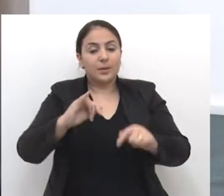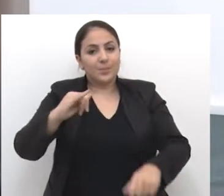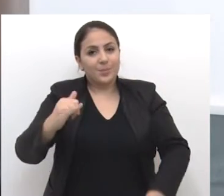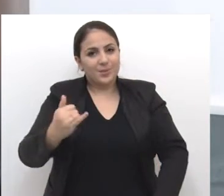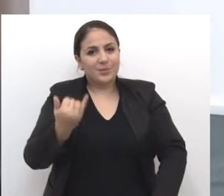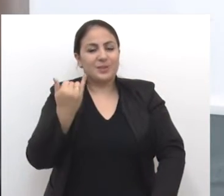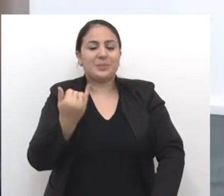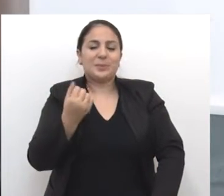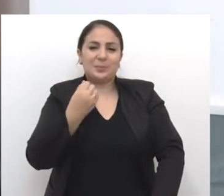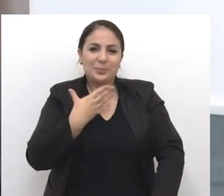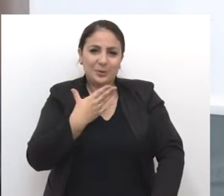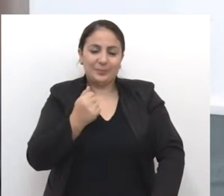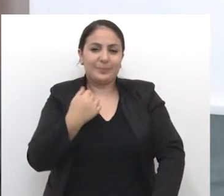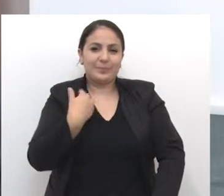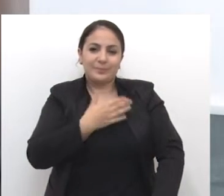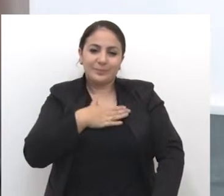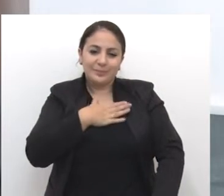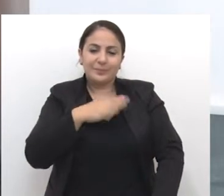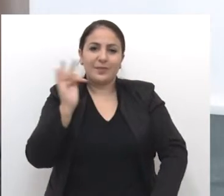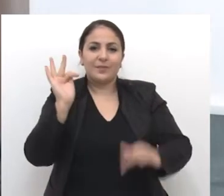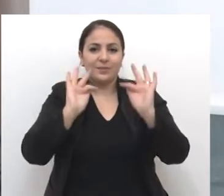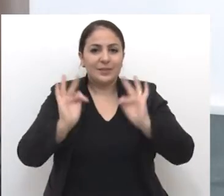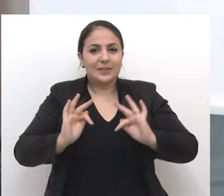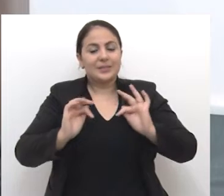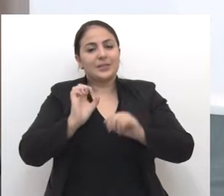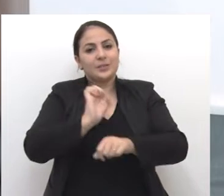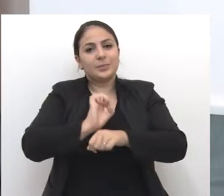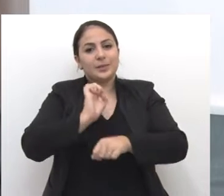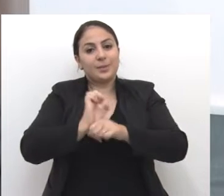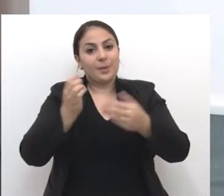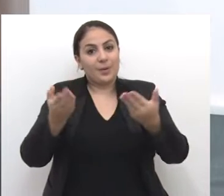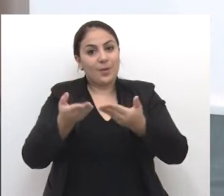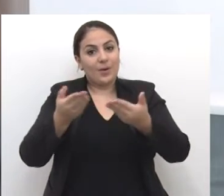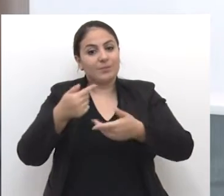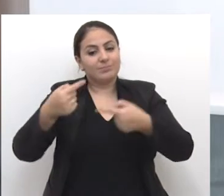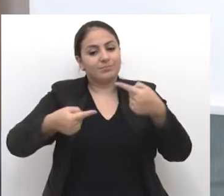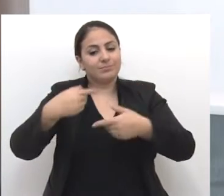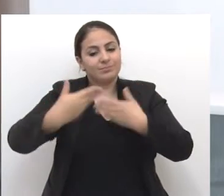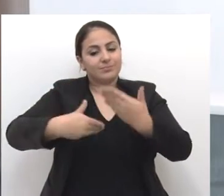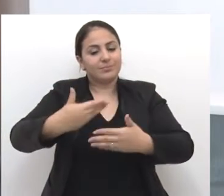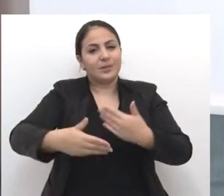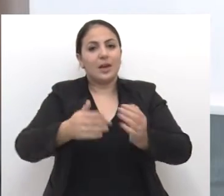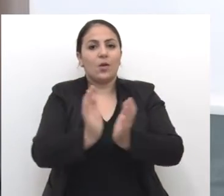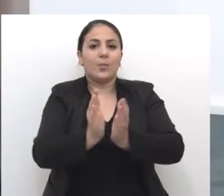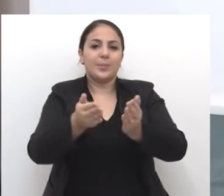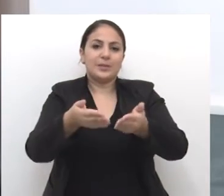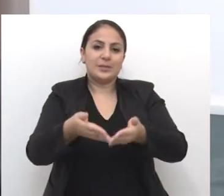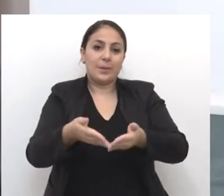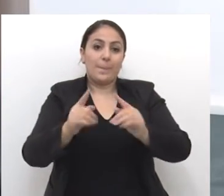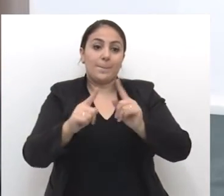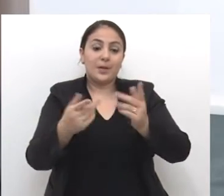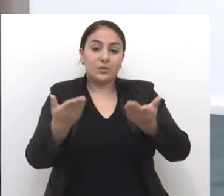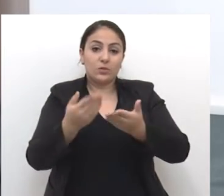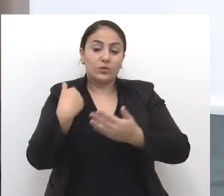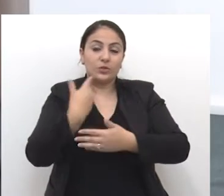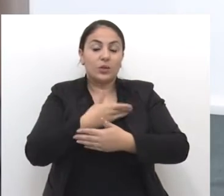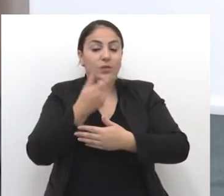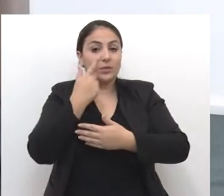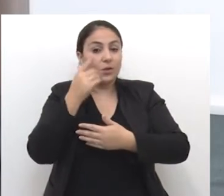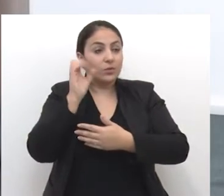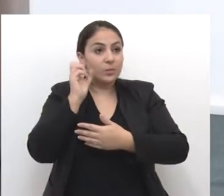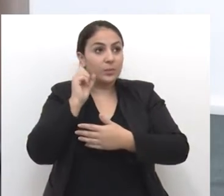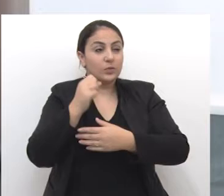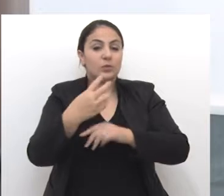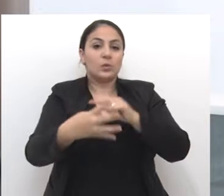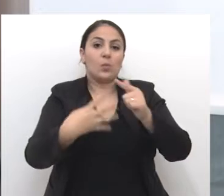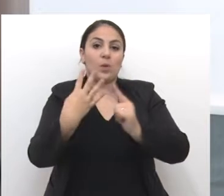um aproveitamento muito grande. Estamos muito felizes, aguardamos agora o trâmite do projeto nas comissões, mas hoje a gente ouviu também aqui os